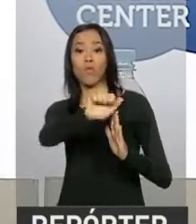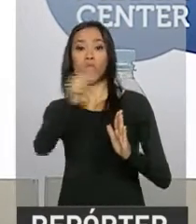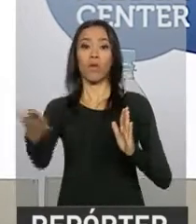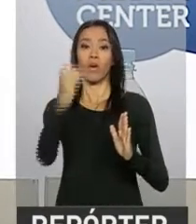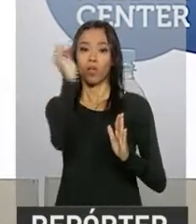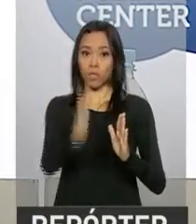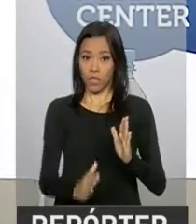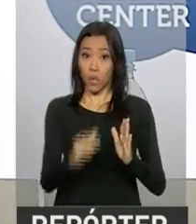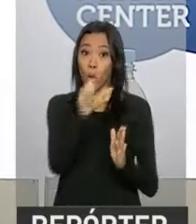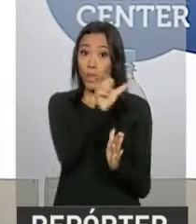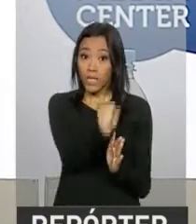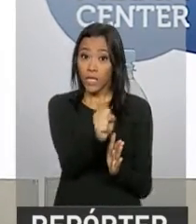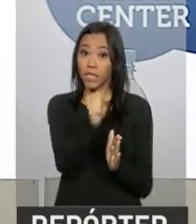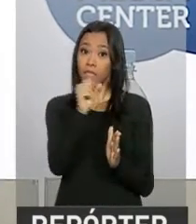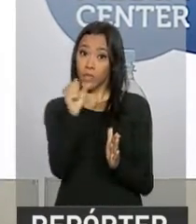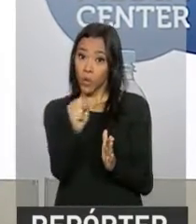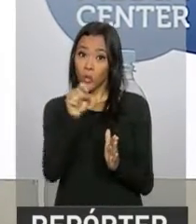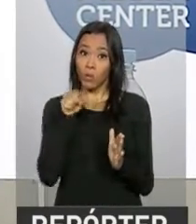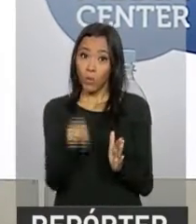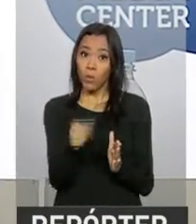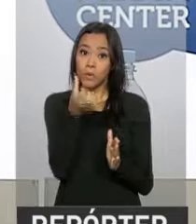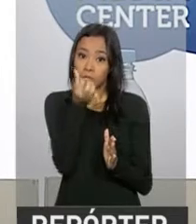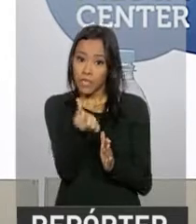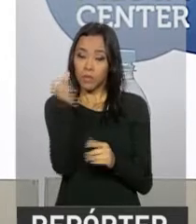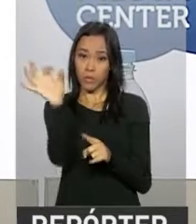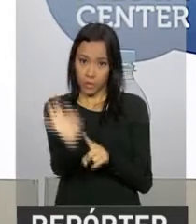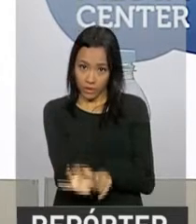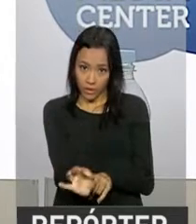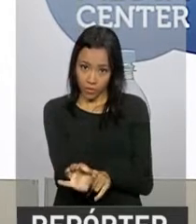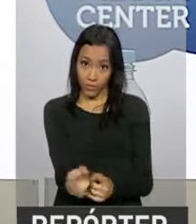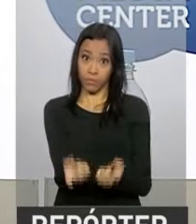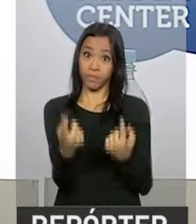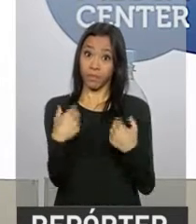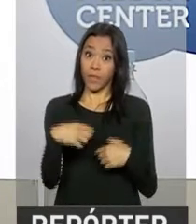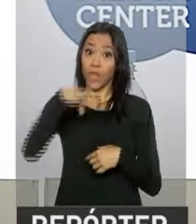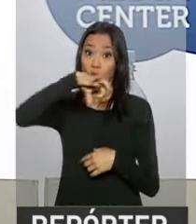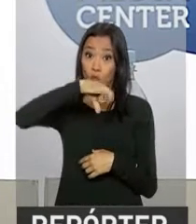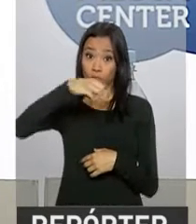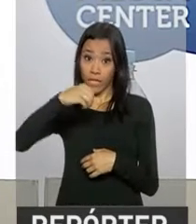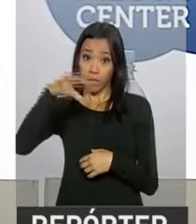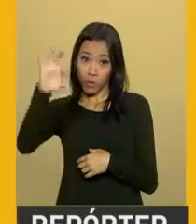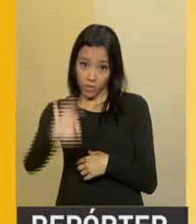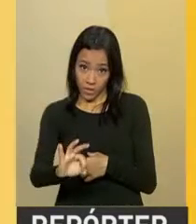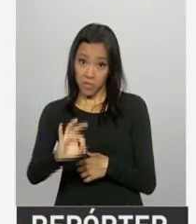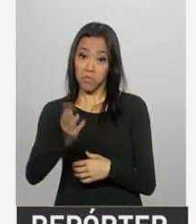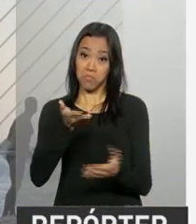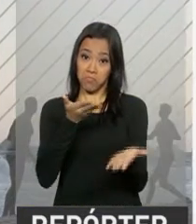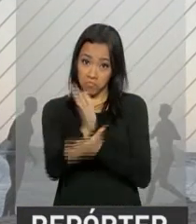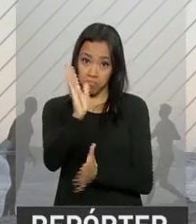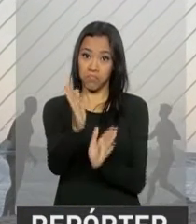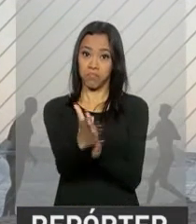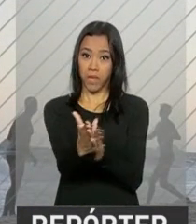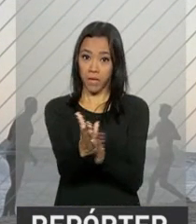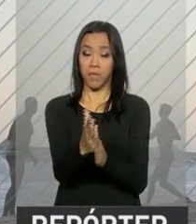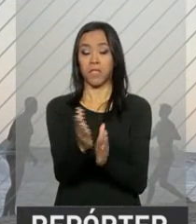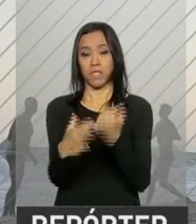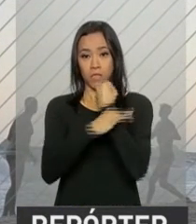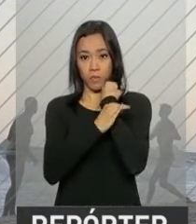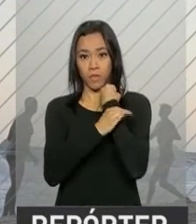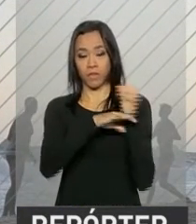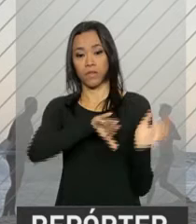88 pontos 6 por cento 90% de aprovação em média o turista brasileiro